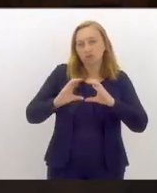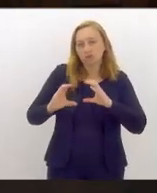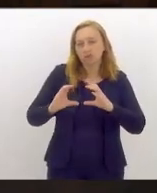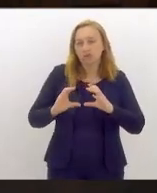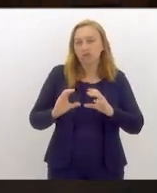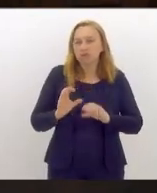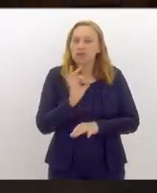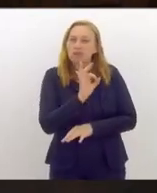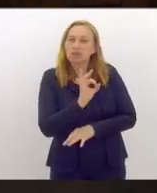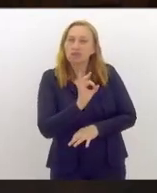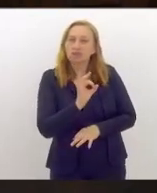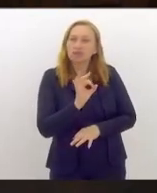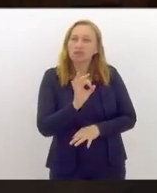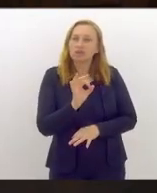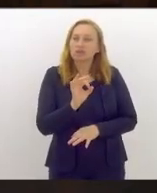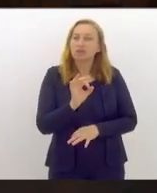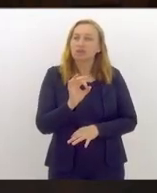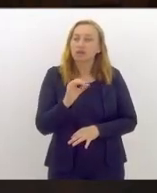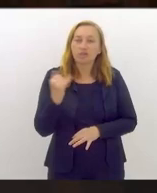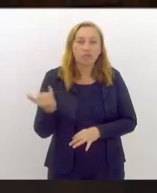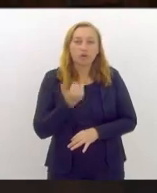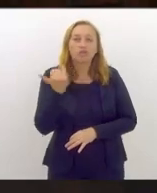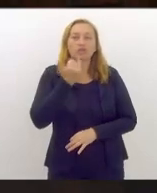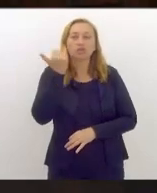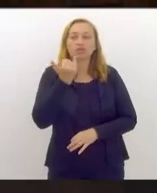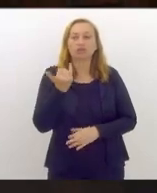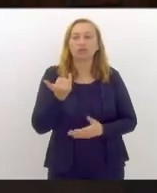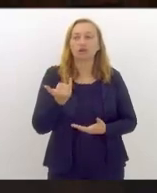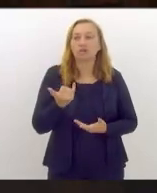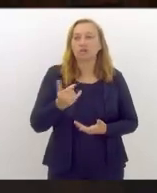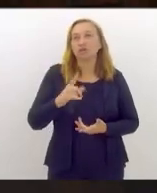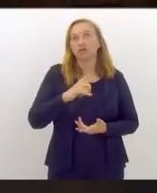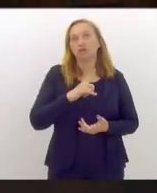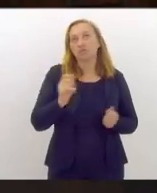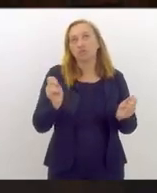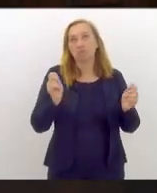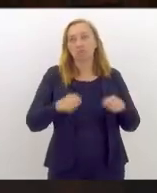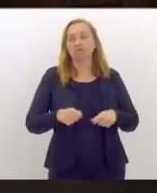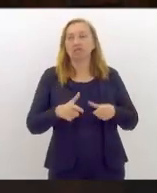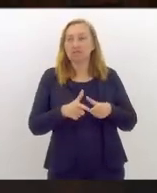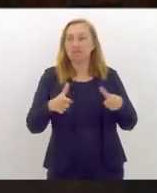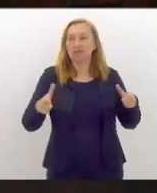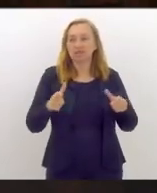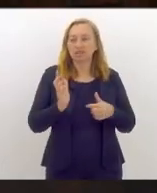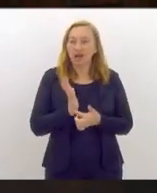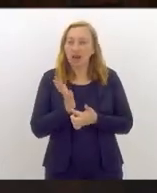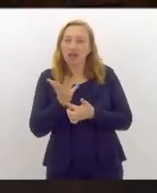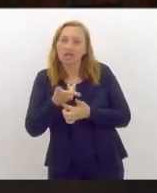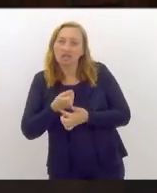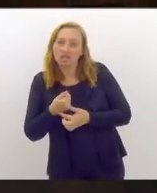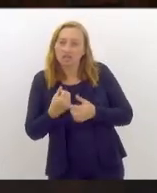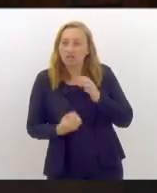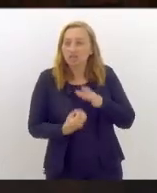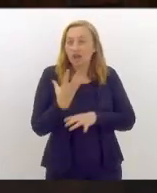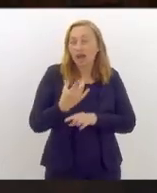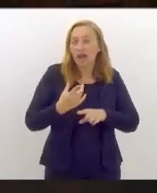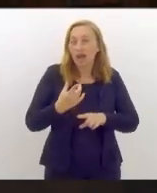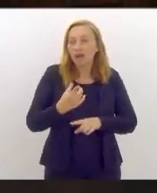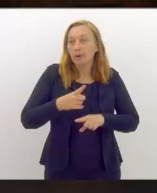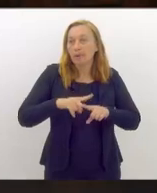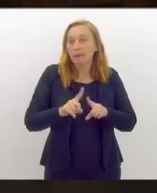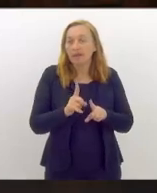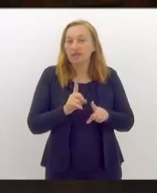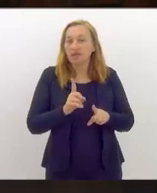é absolutamente indispensável porque não adianta que você tenha um enorme potência artística e criativa E isso não